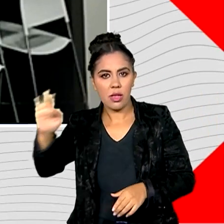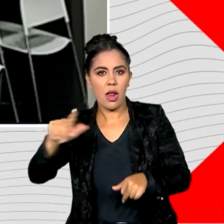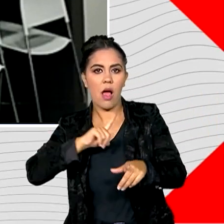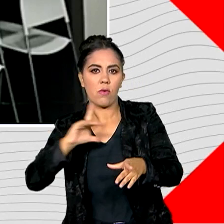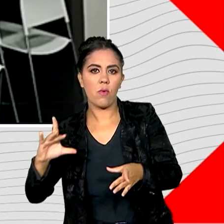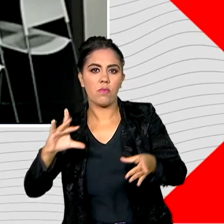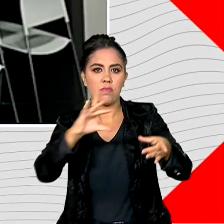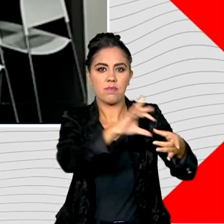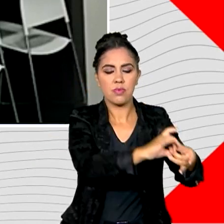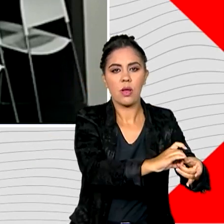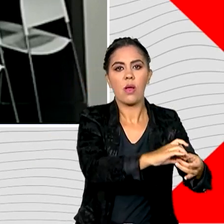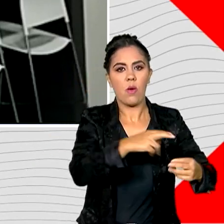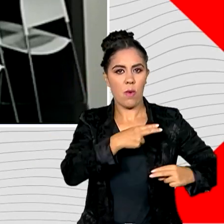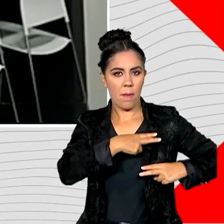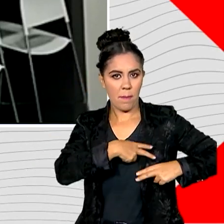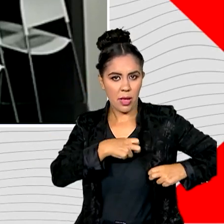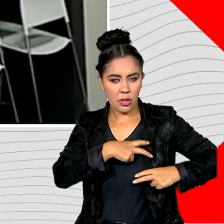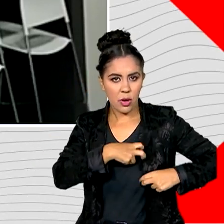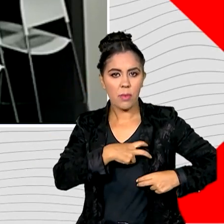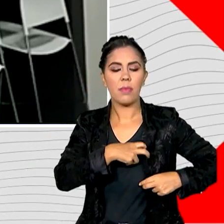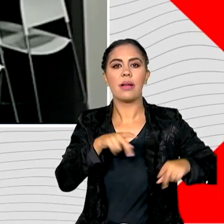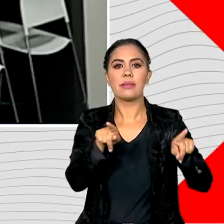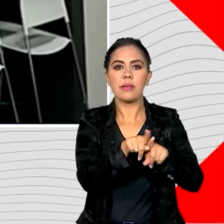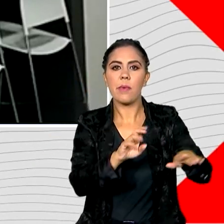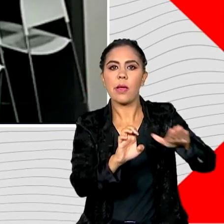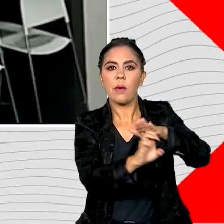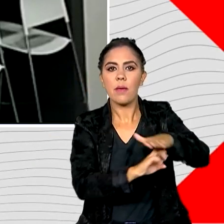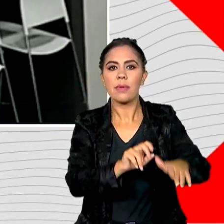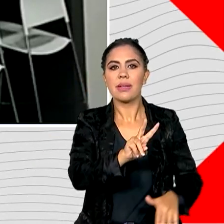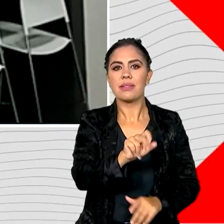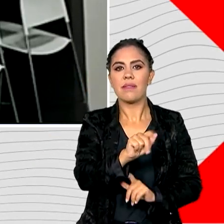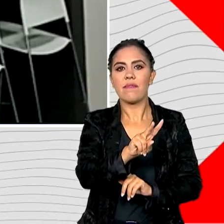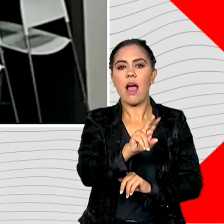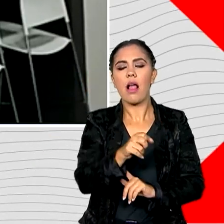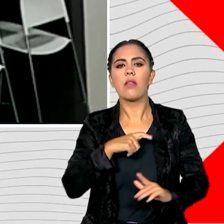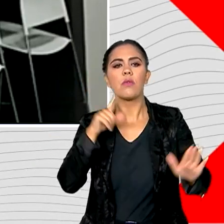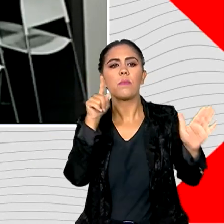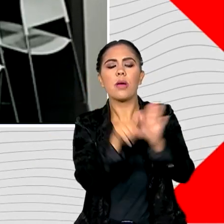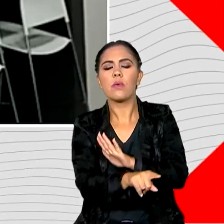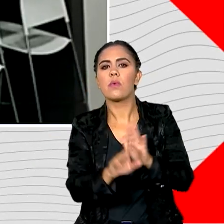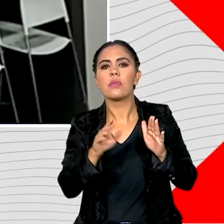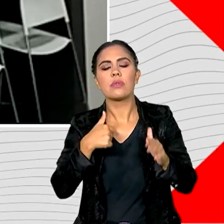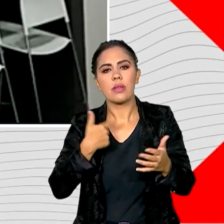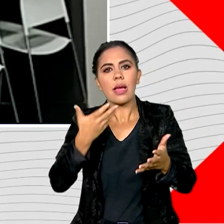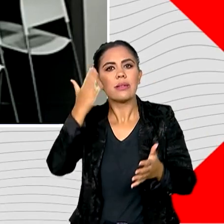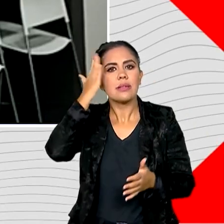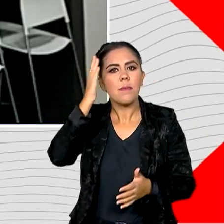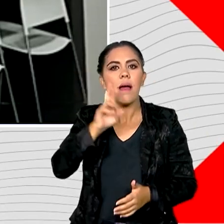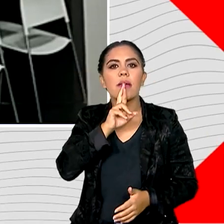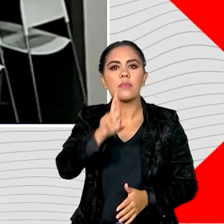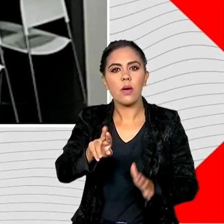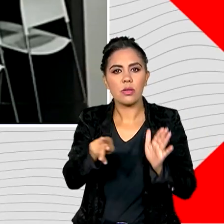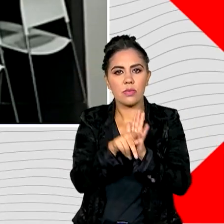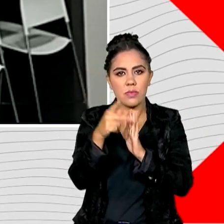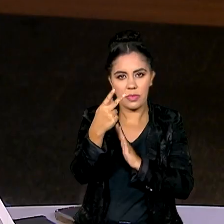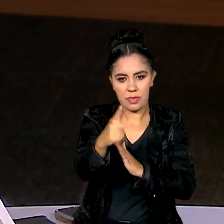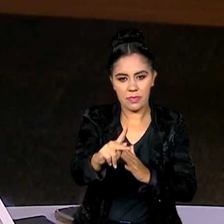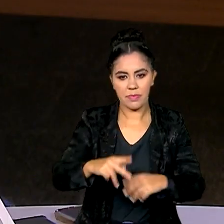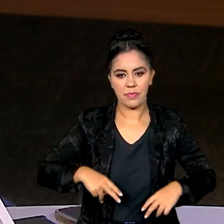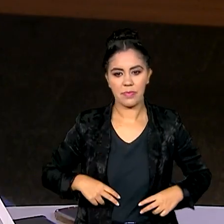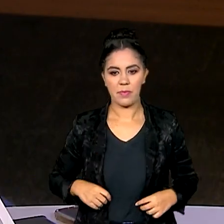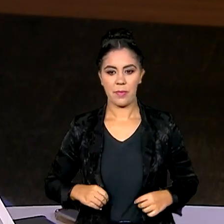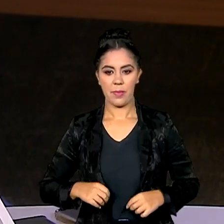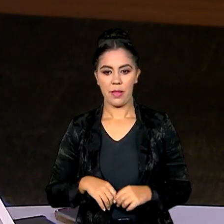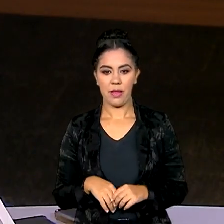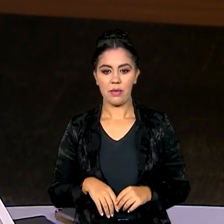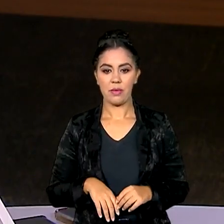uma suposta interferência política dentro dessas empresas. Queria ouvir a resposta do senhor e bom dia novamente.